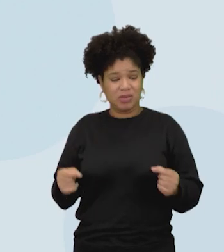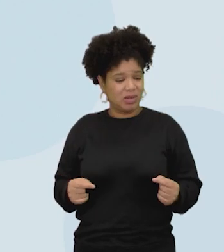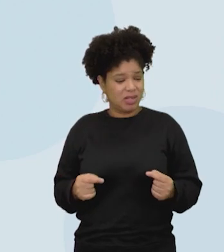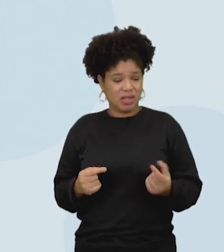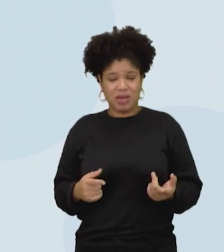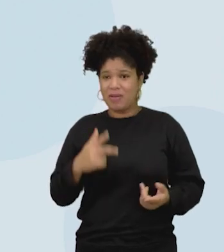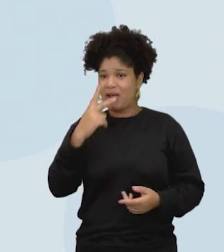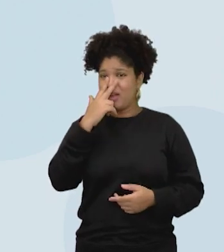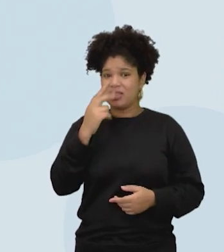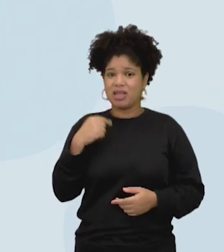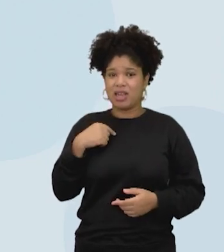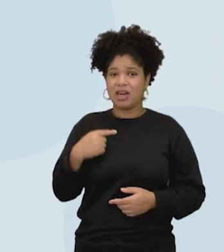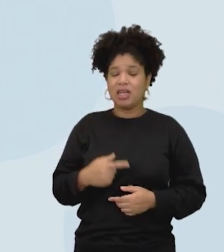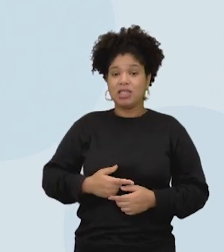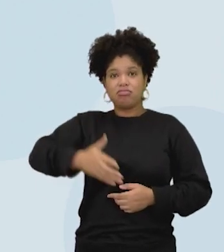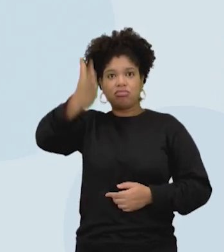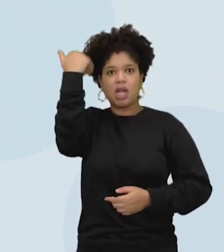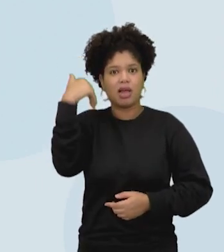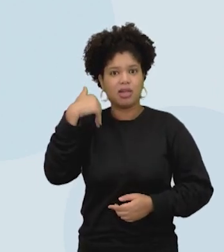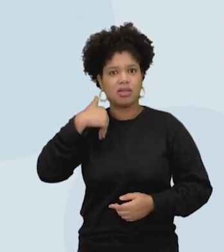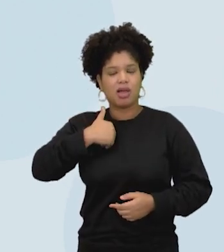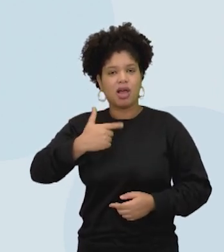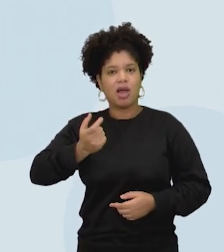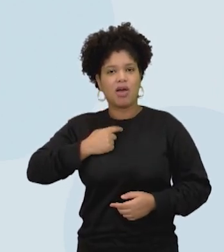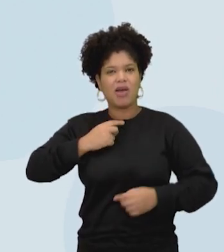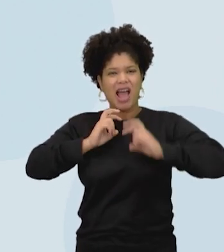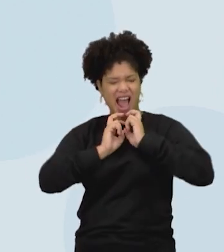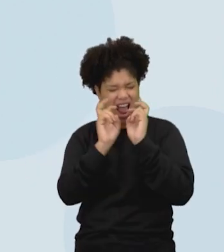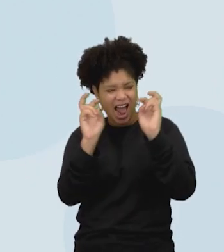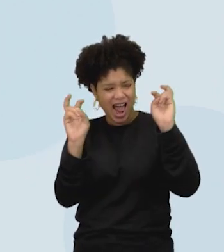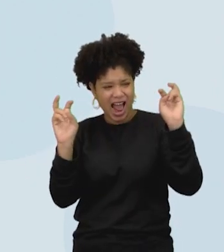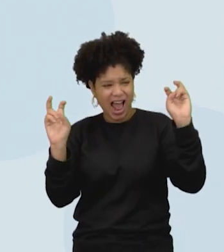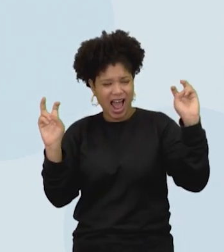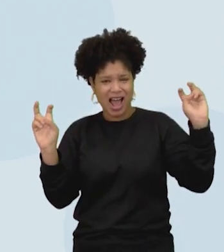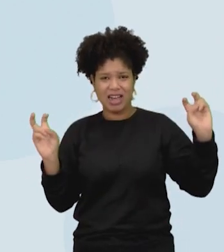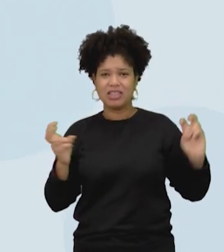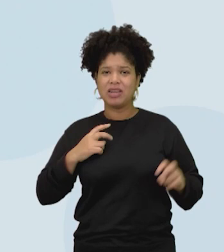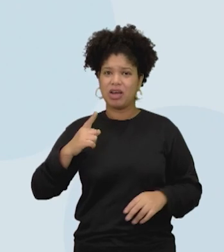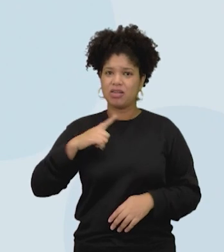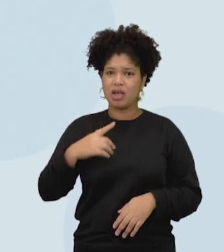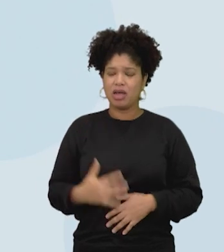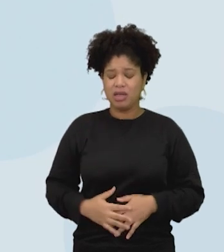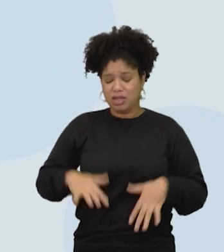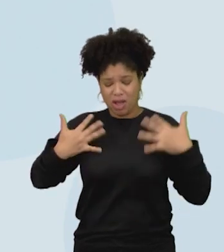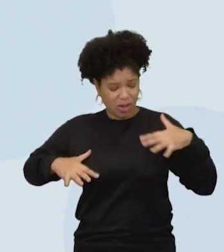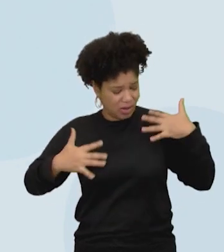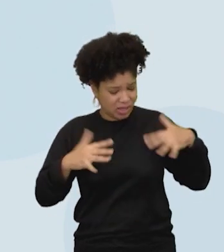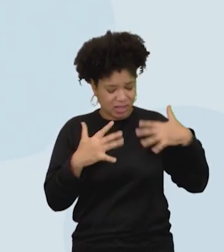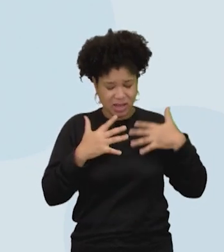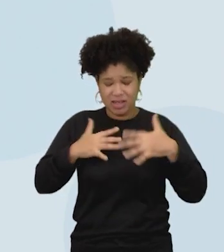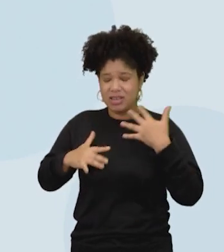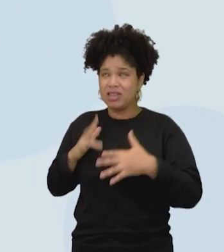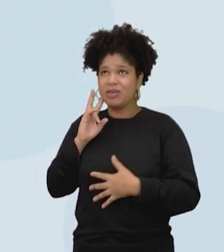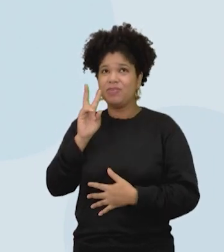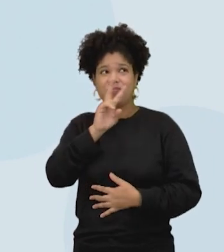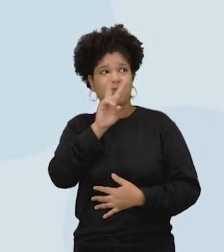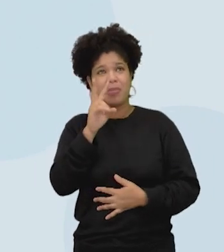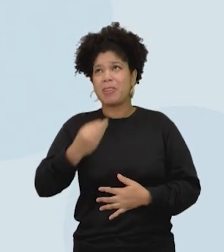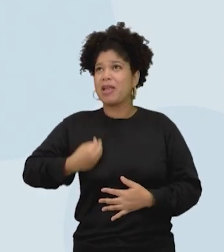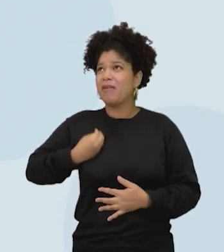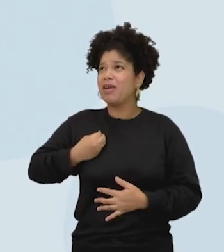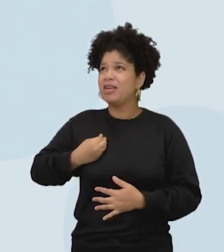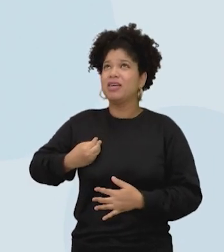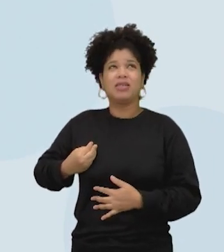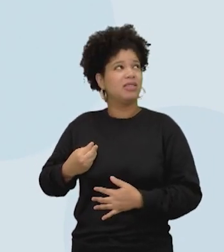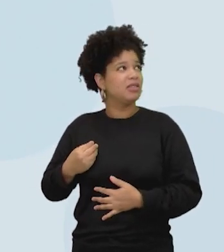está gritando onde? Dentro dele mesmo. Dentro dele. Ergo-me a tremer, fecho o ferrolho, olha o teto. Tem alguma coisa